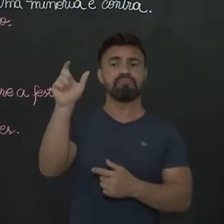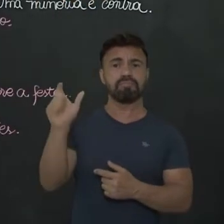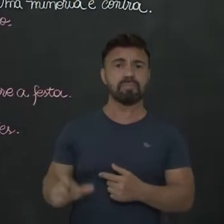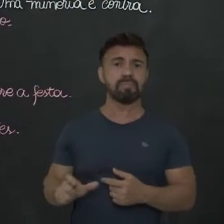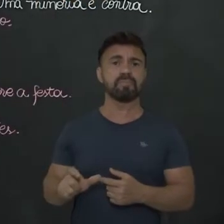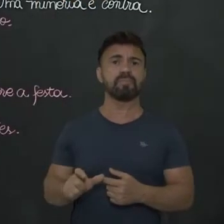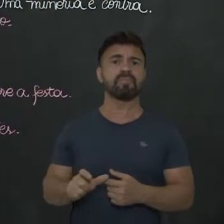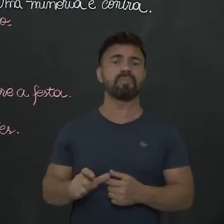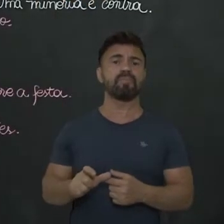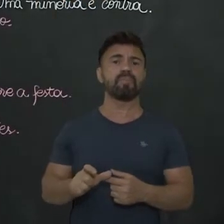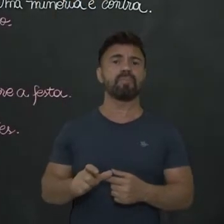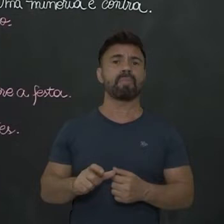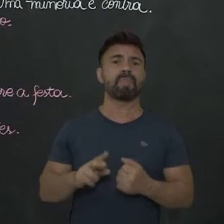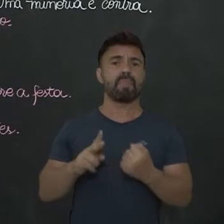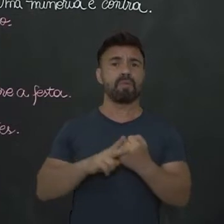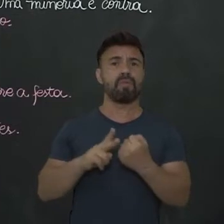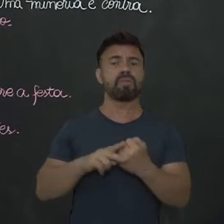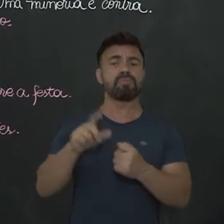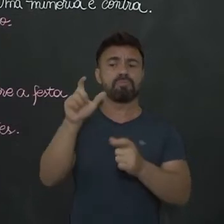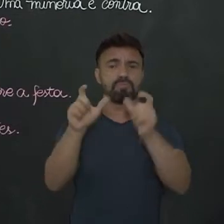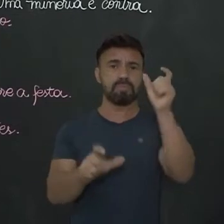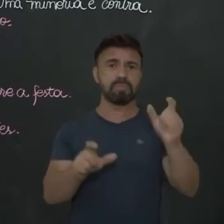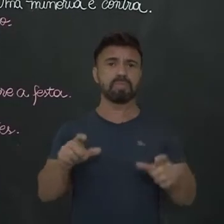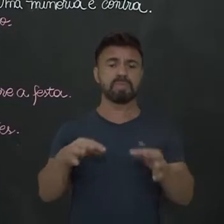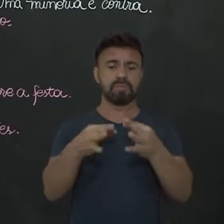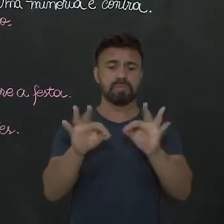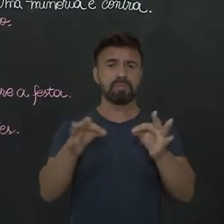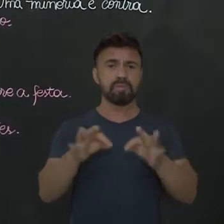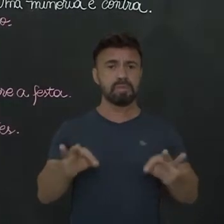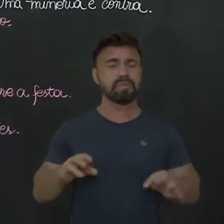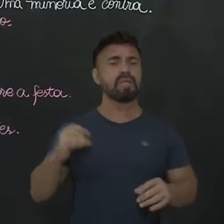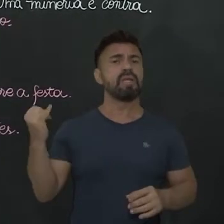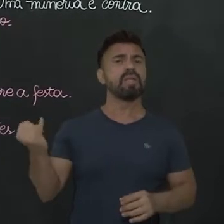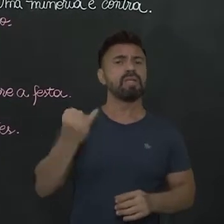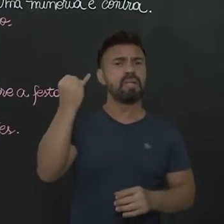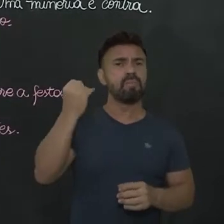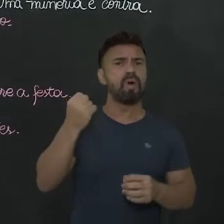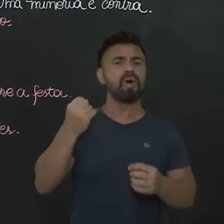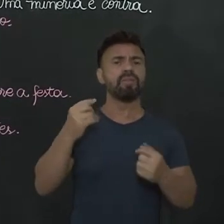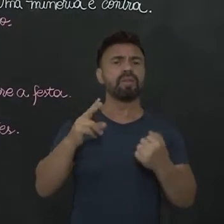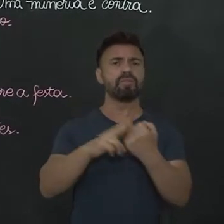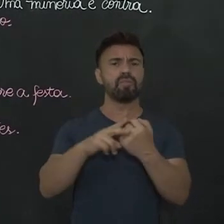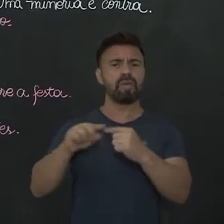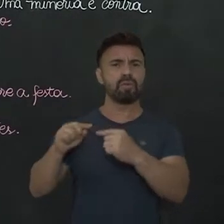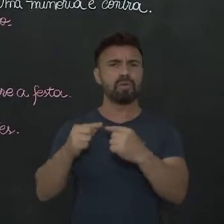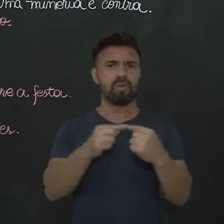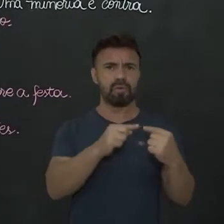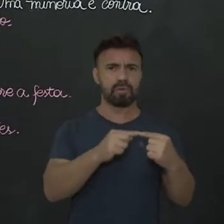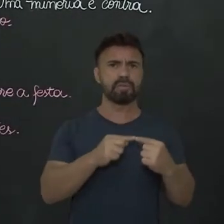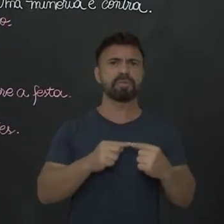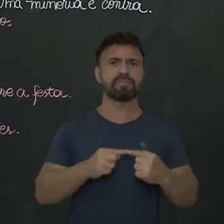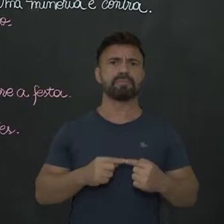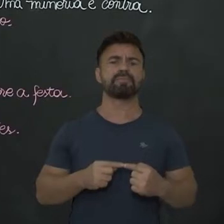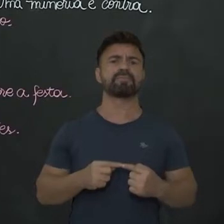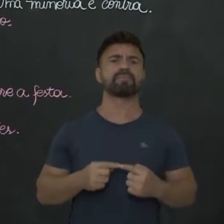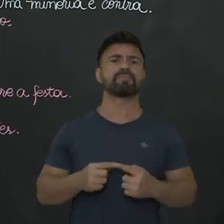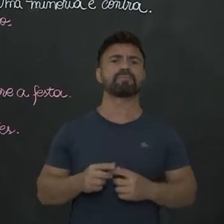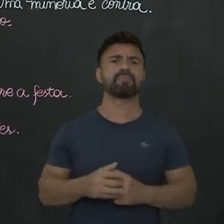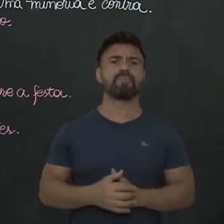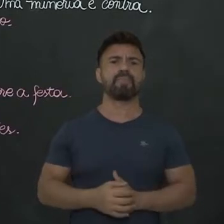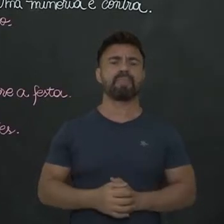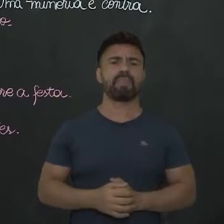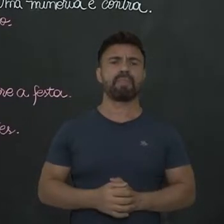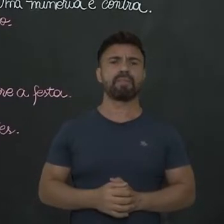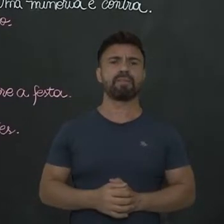sujeito. Lembrando que os pronomes relativos têm funções sintáticas e é importante que os verbos concordem com esses pronomes relativos, tal como